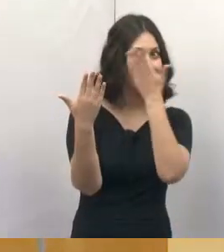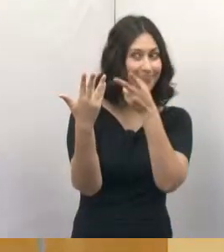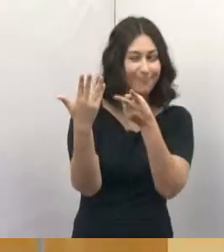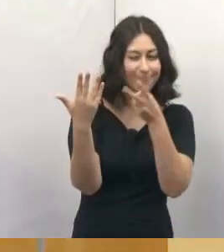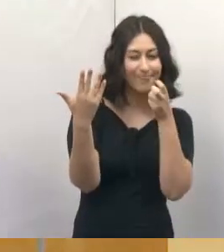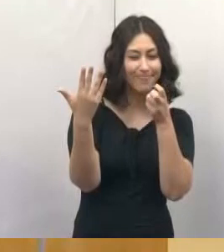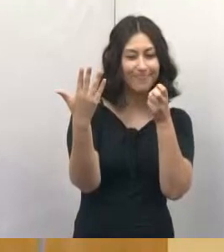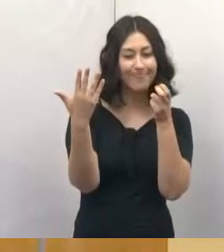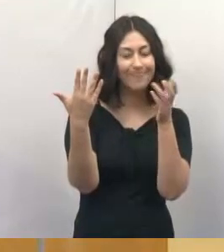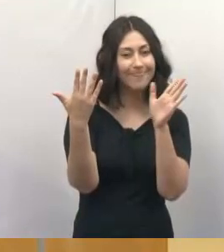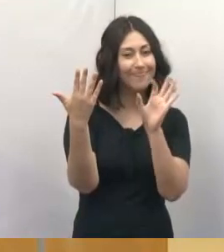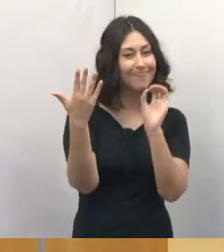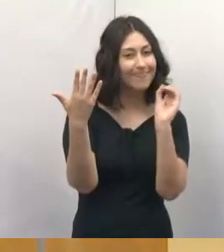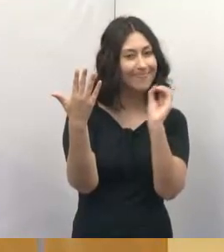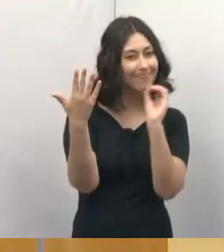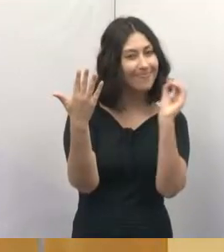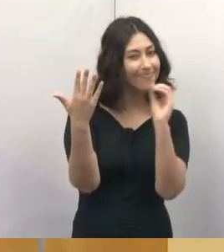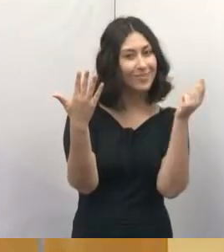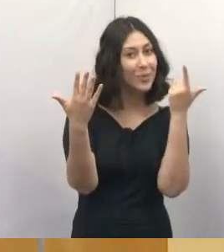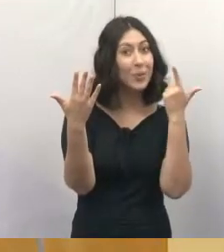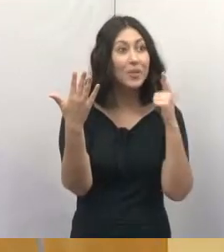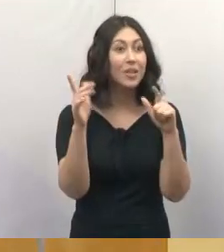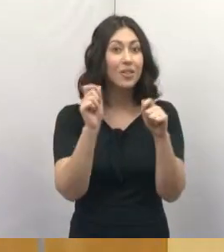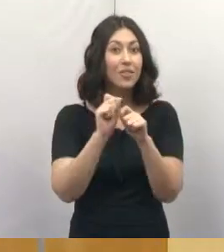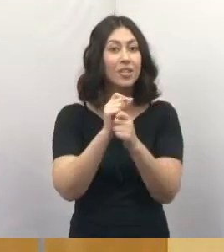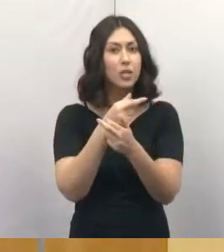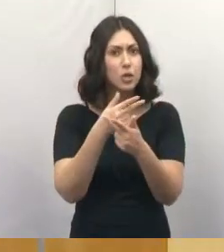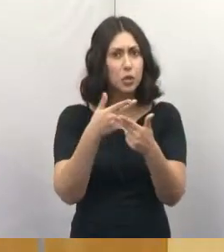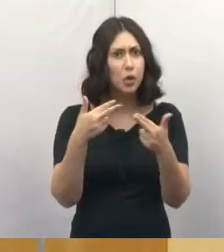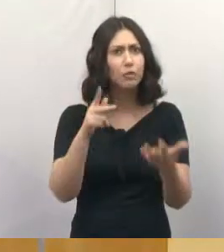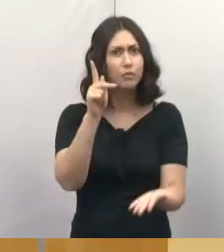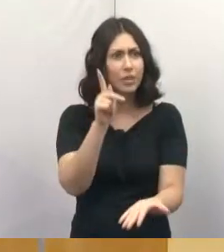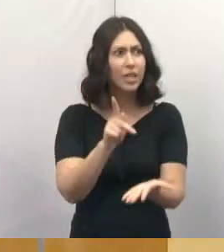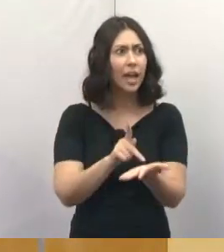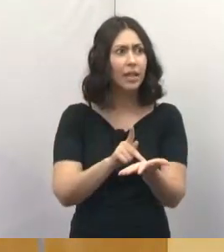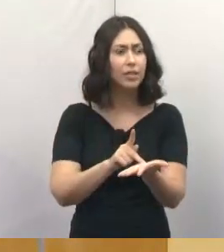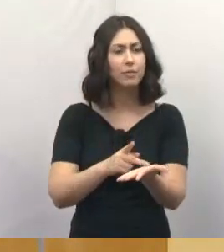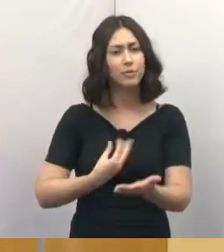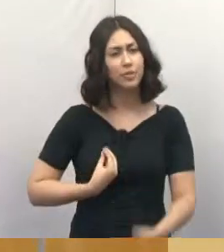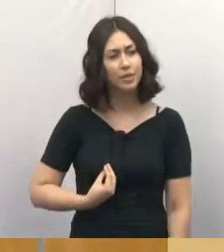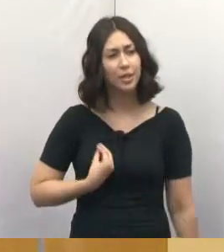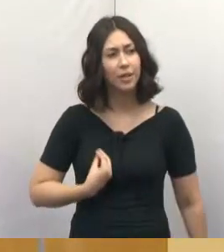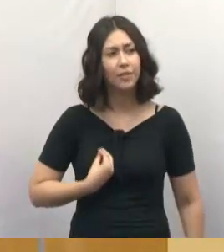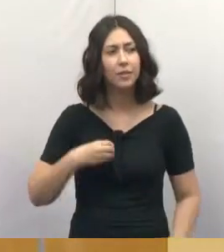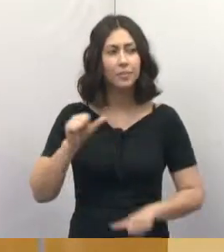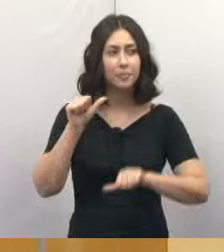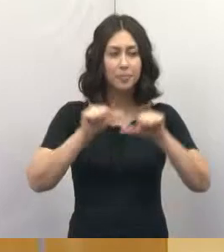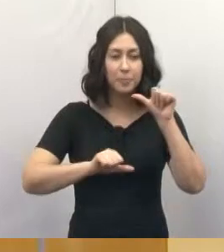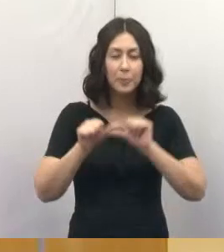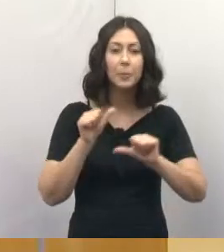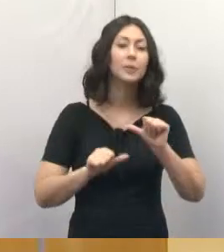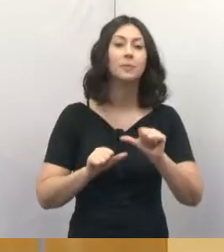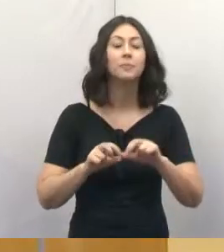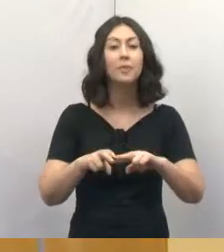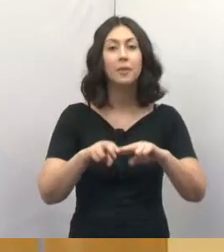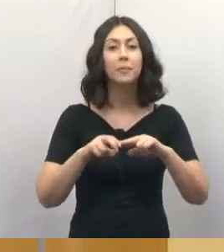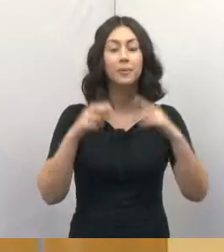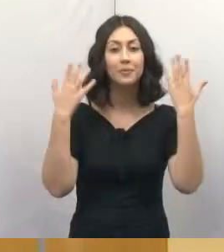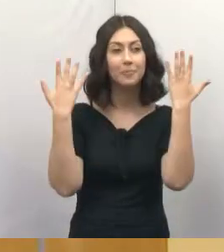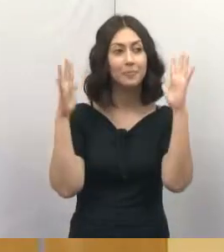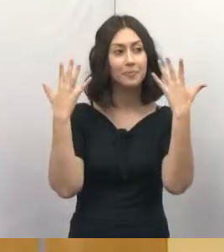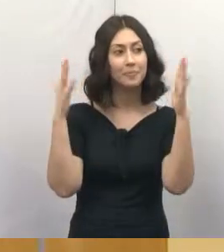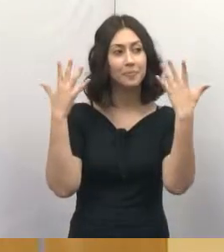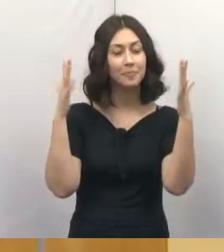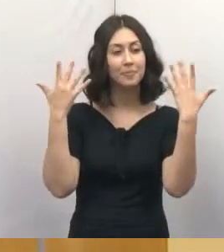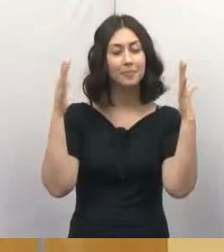boa ideia, não consegue fazer algo de concreto que muda a vida das pessoas. Então, parabéns à